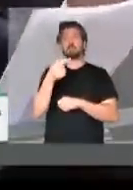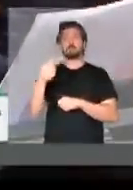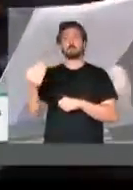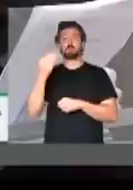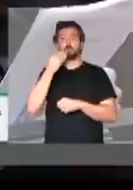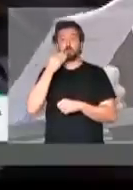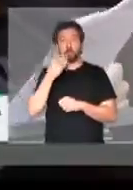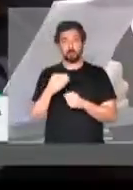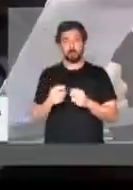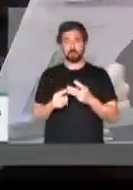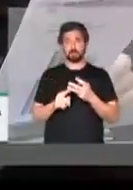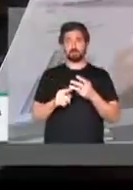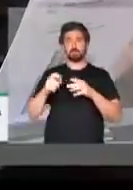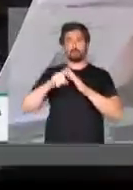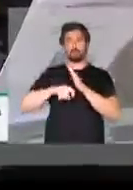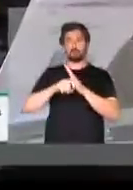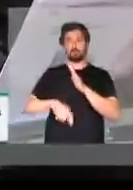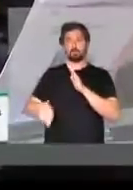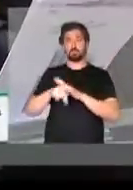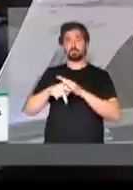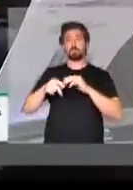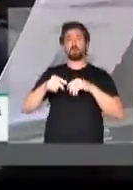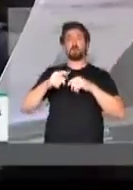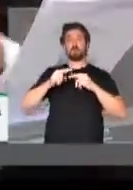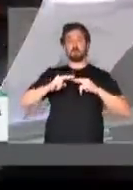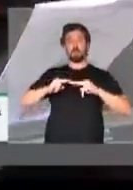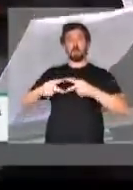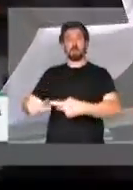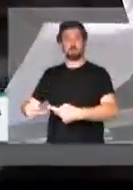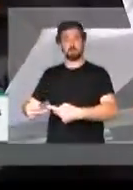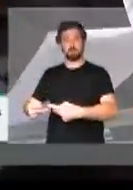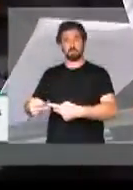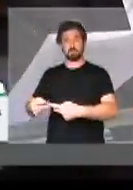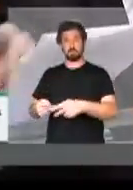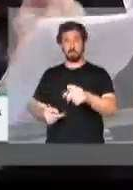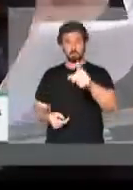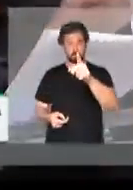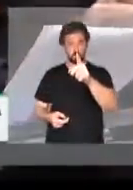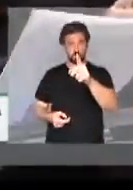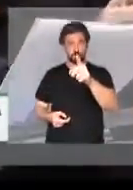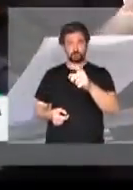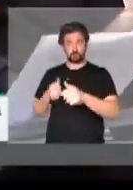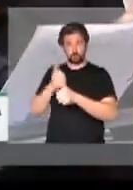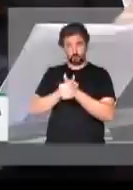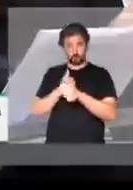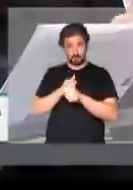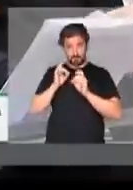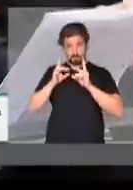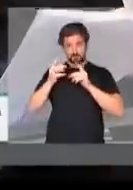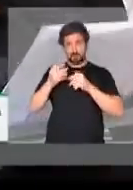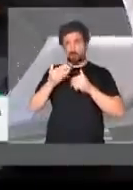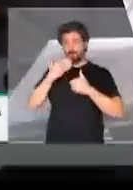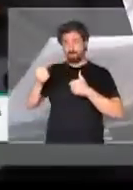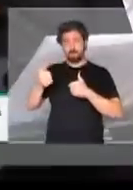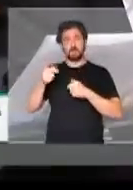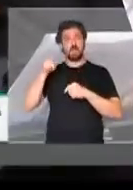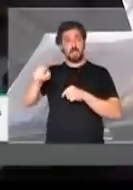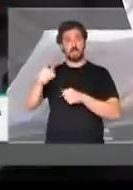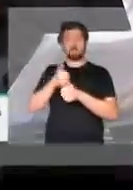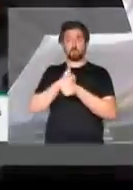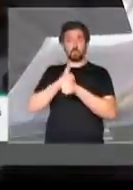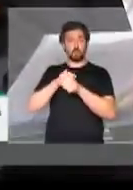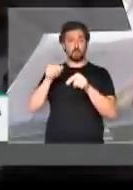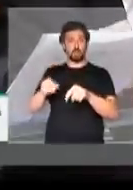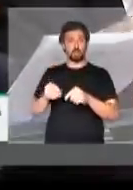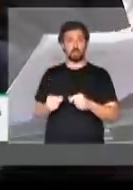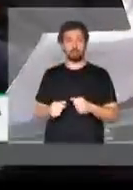17 bilhões. Imposto sobre transmissão de bens imóveis. Presta atenção, se é para combater privilégio, é esse o caminho de combate